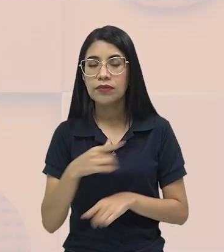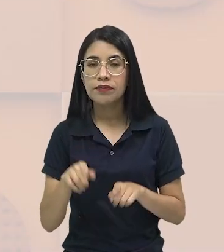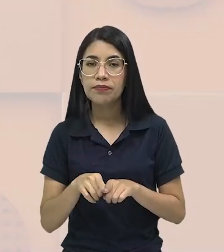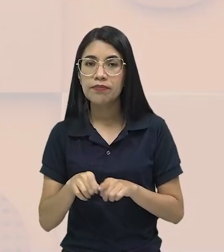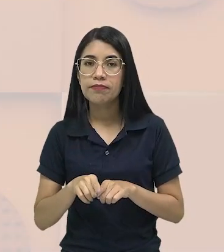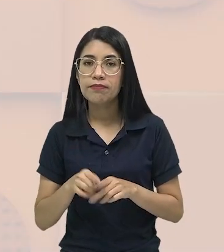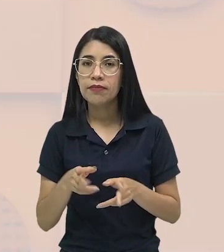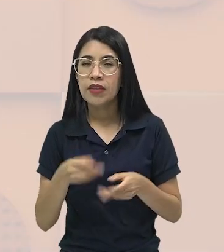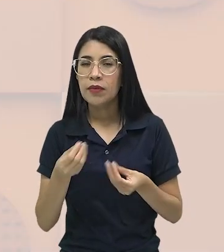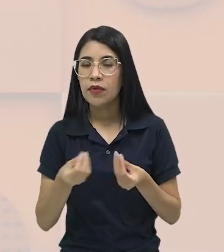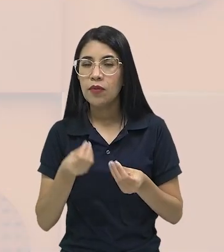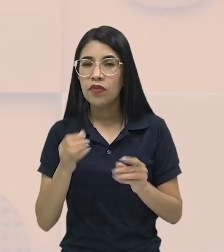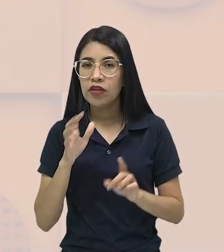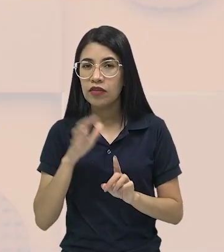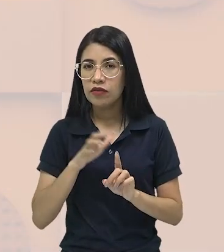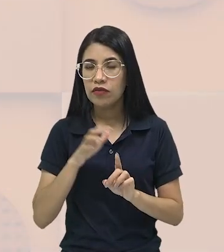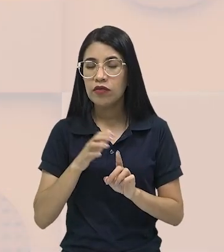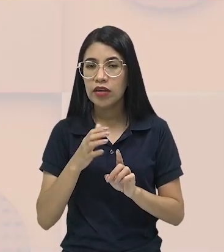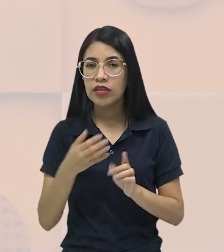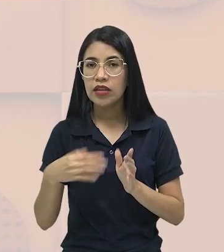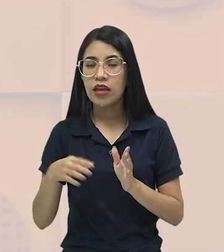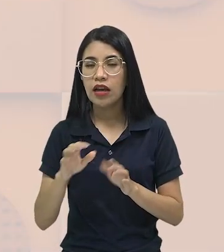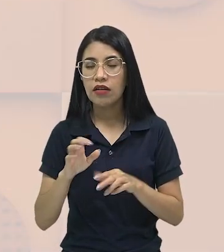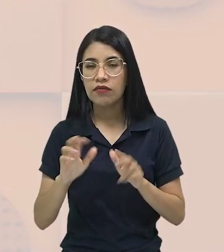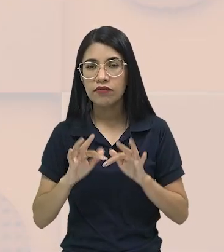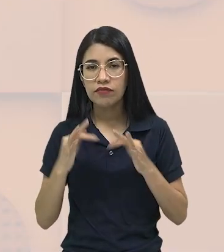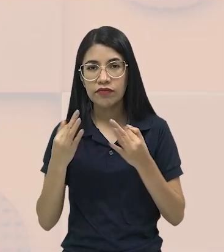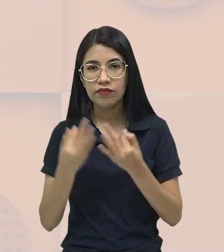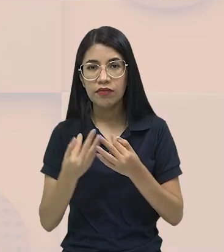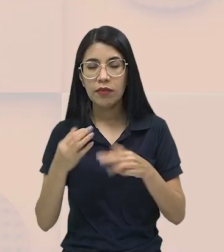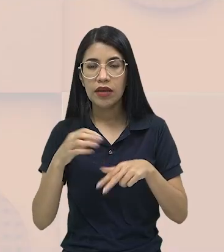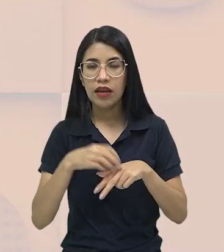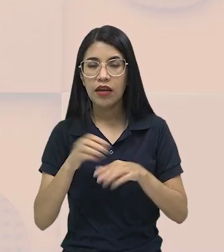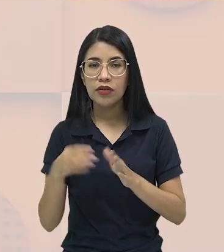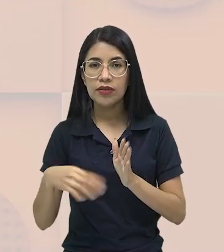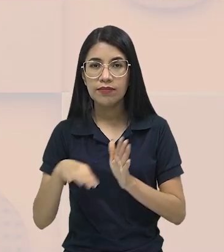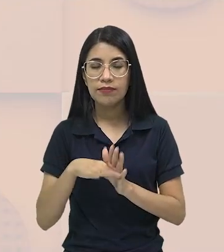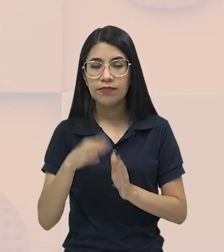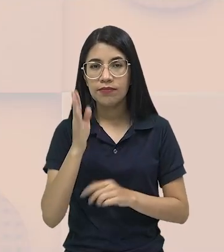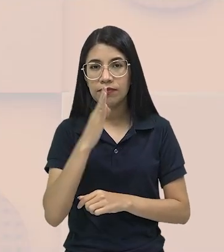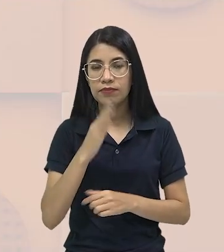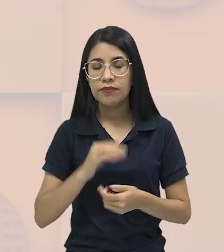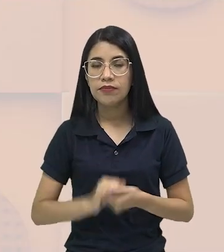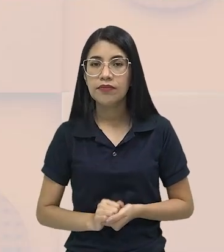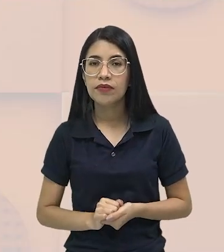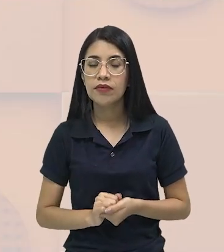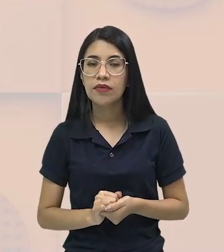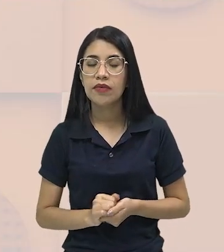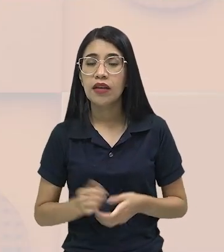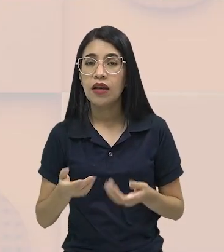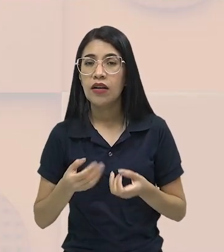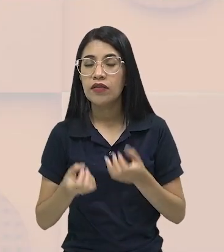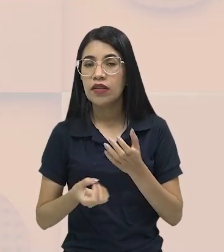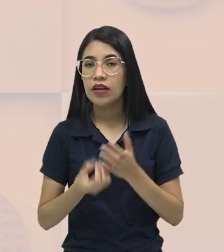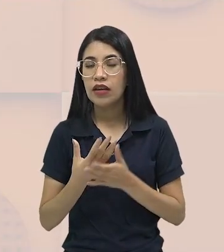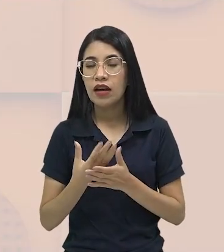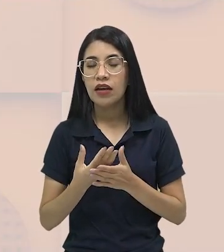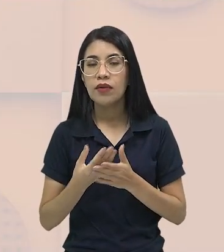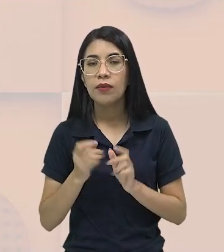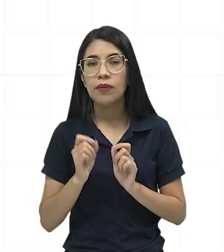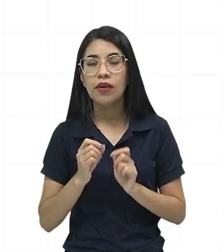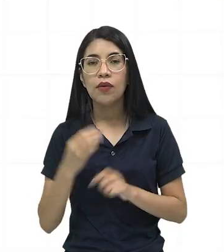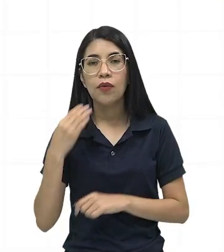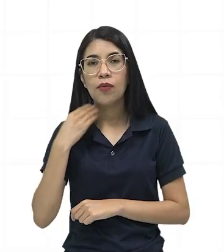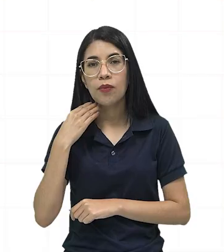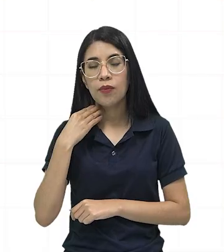qual foi o impacto da família real portuguesa chegar ao Brasil, tá? Dando continuidade, vamos falar da criação do Banco do